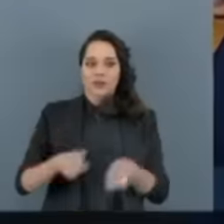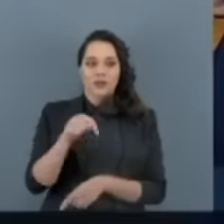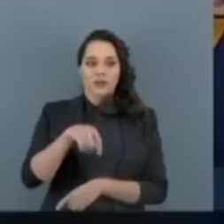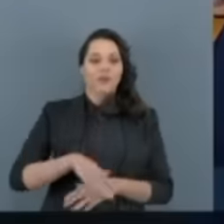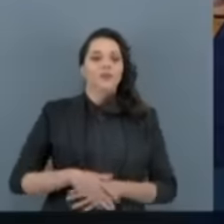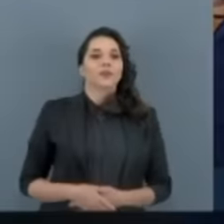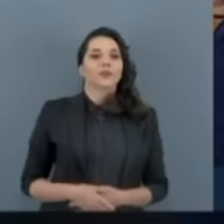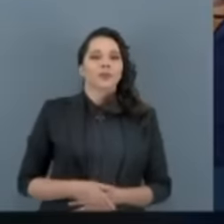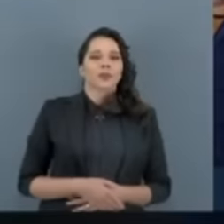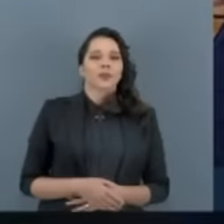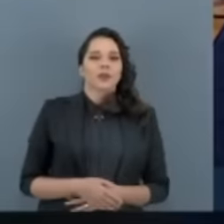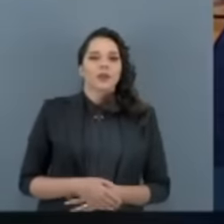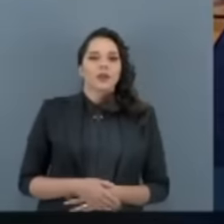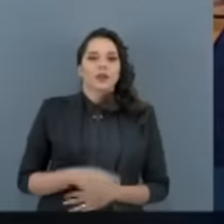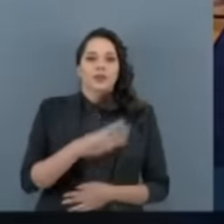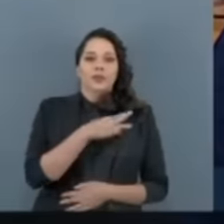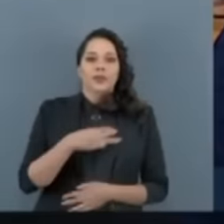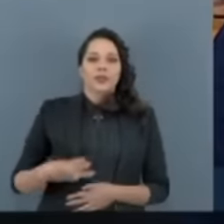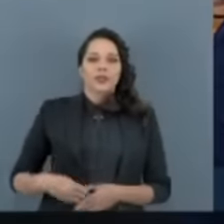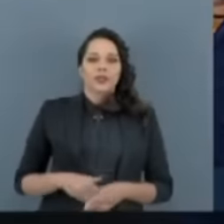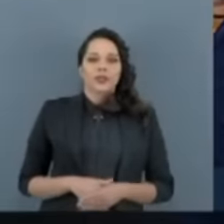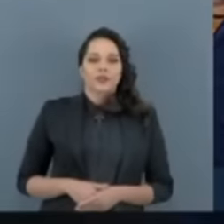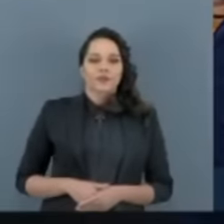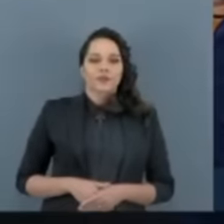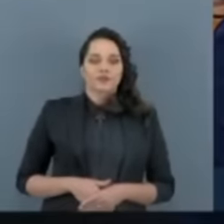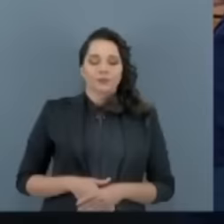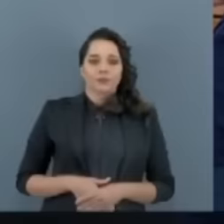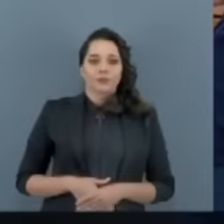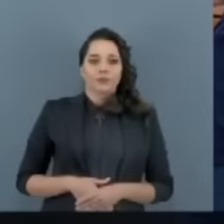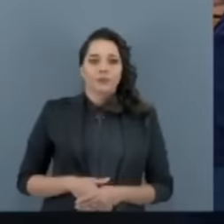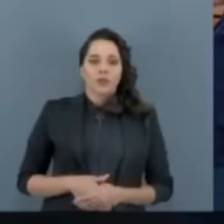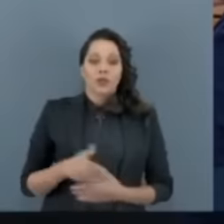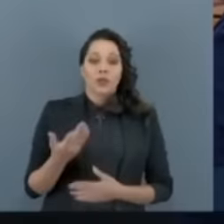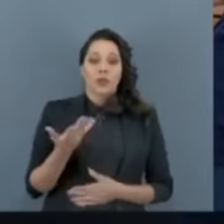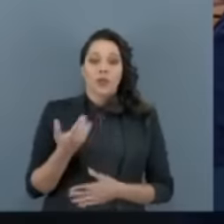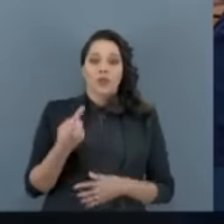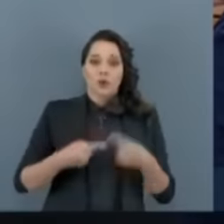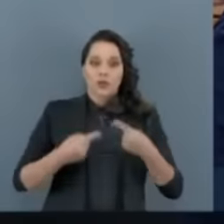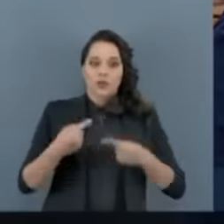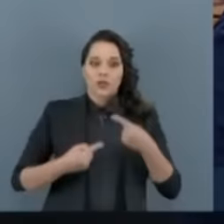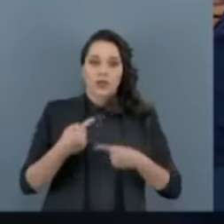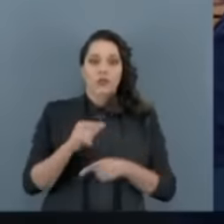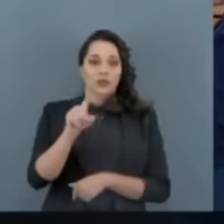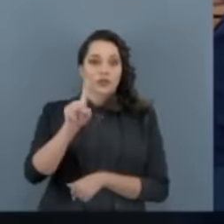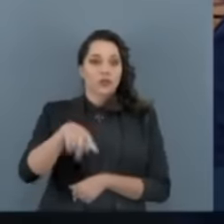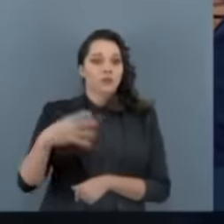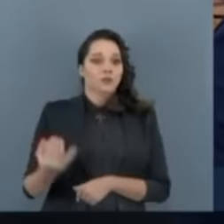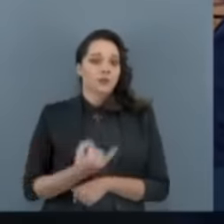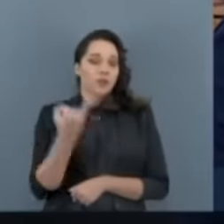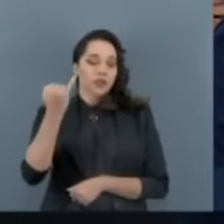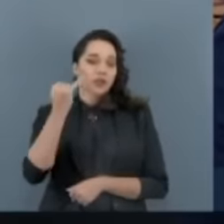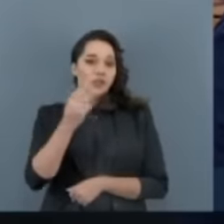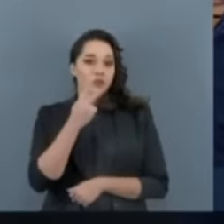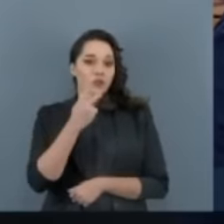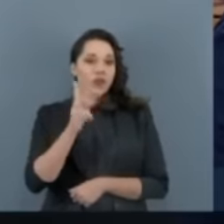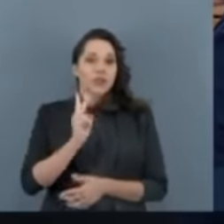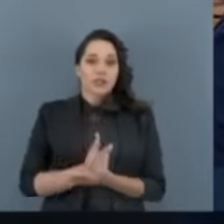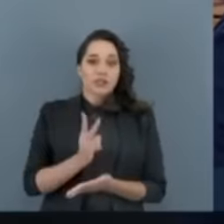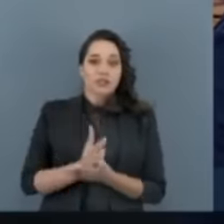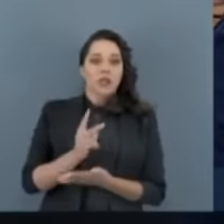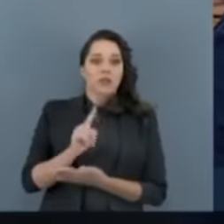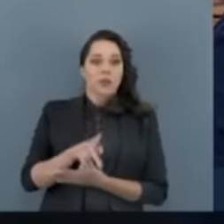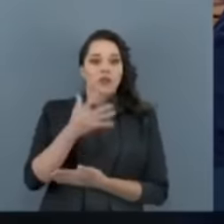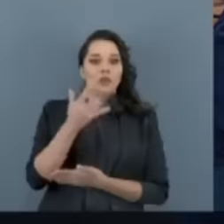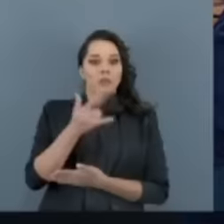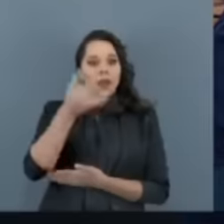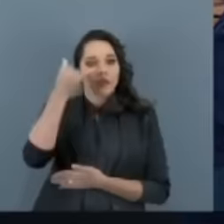Presidente, ministra, uma que eu quero debater com a senhora aqui, eu acho que é de suma importância, a gente está falando sempre de poder combater as drogas